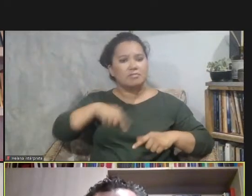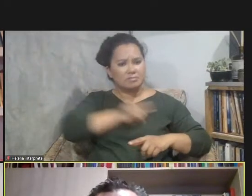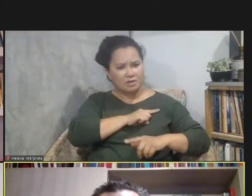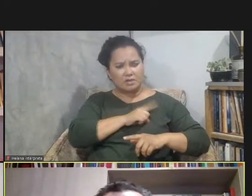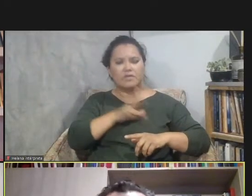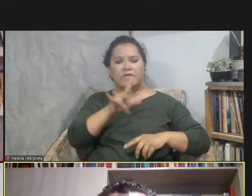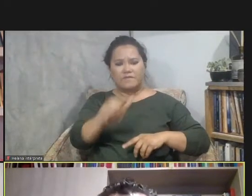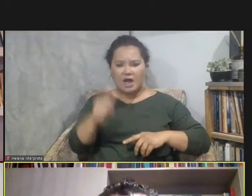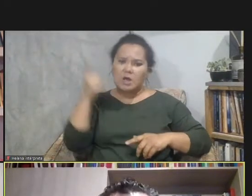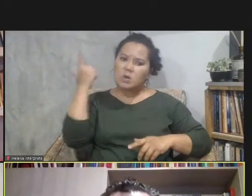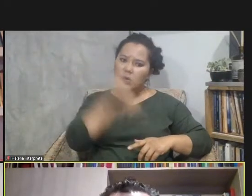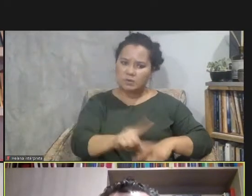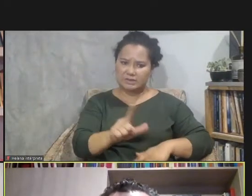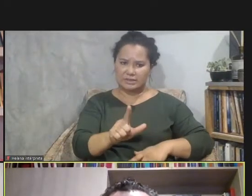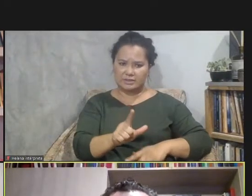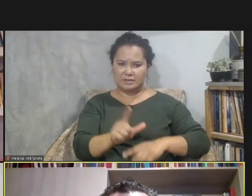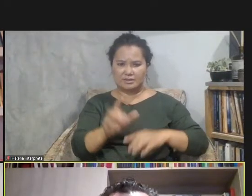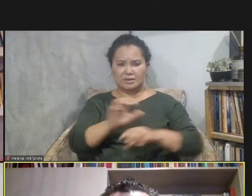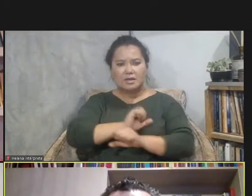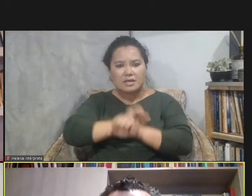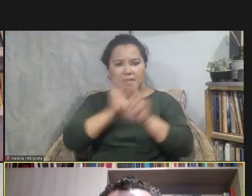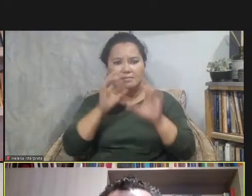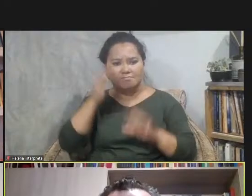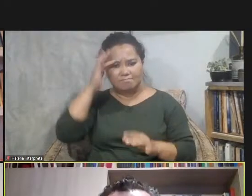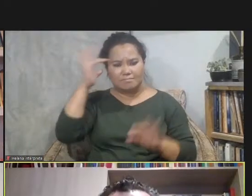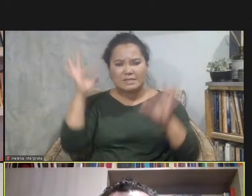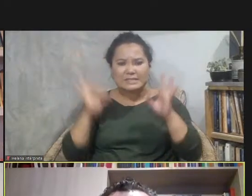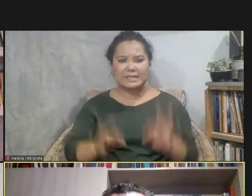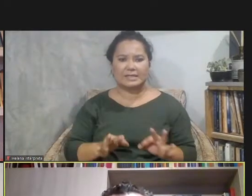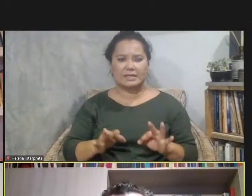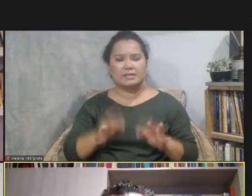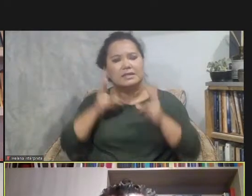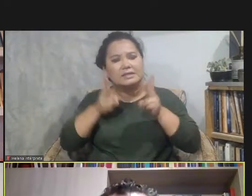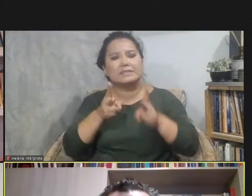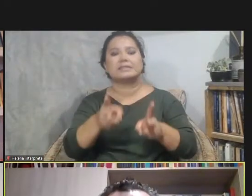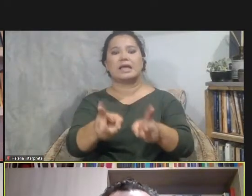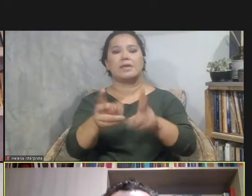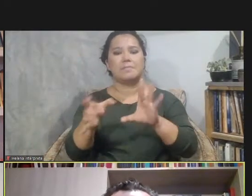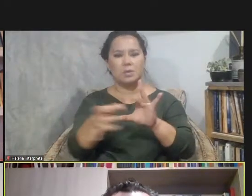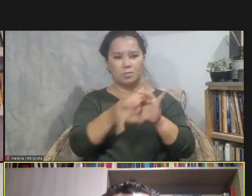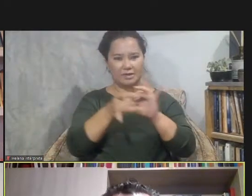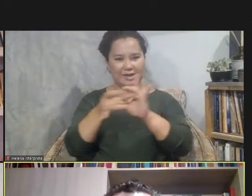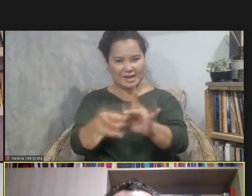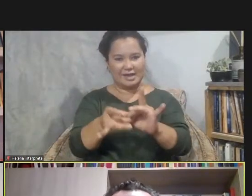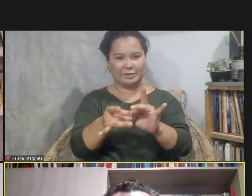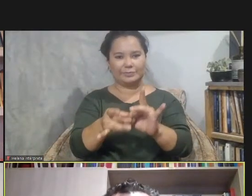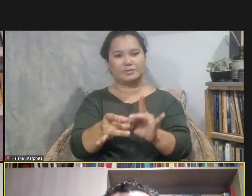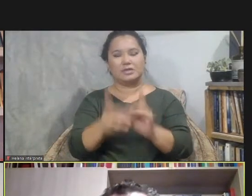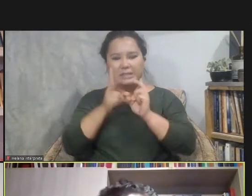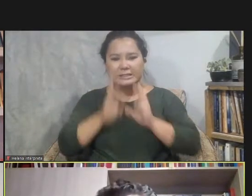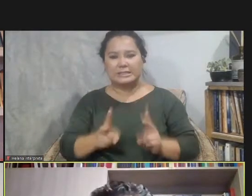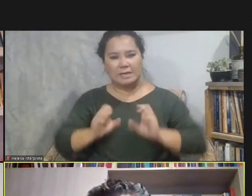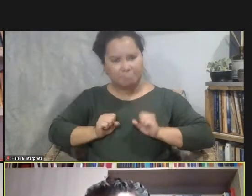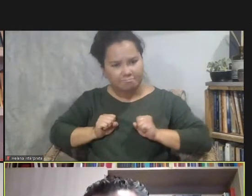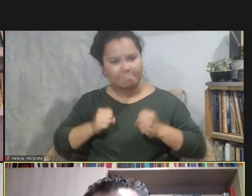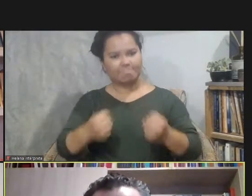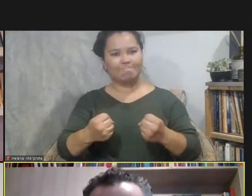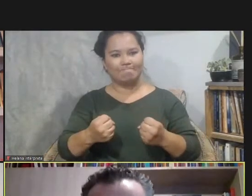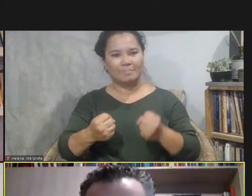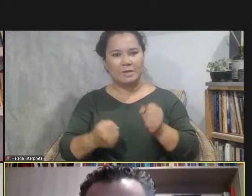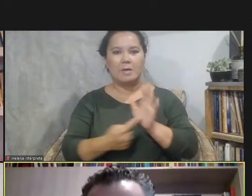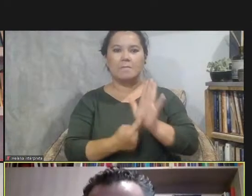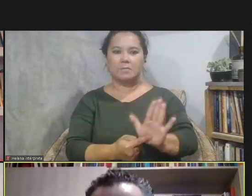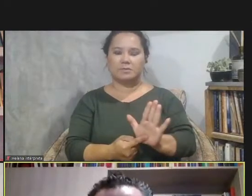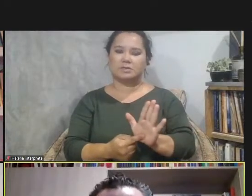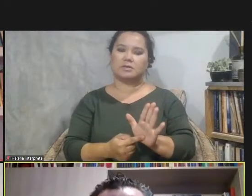não tenham dúvida nisso, sempre com a união, sempre com a determinação que impõe a autonomia, a democracia